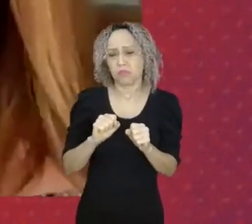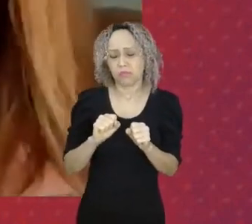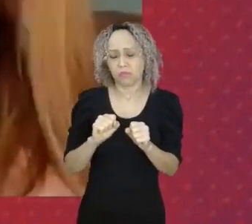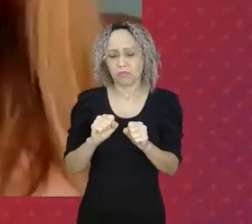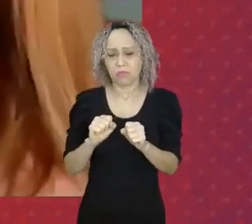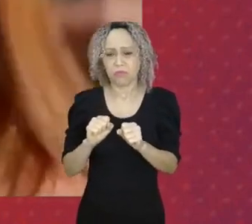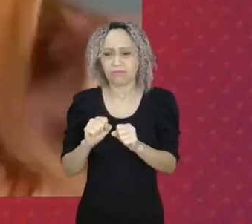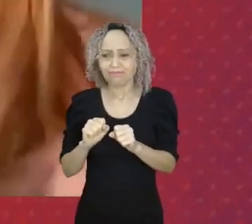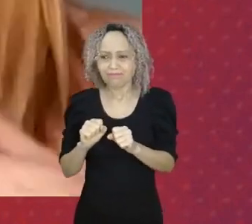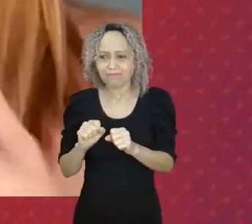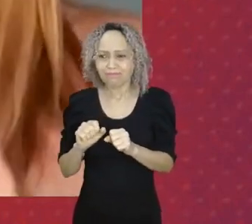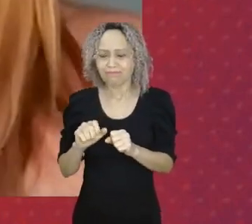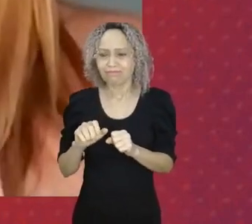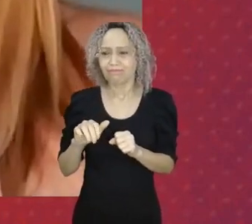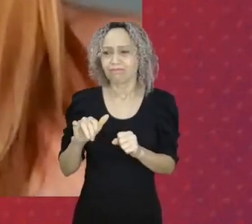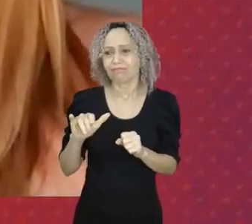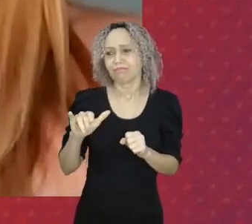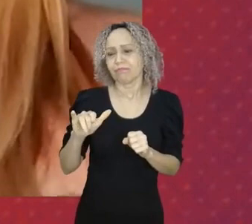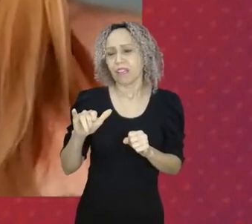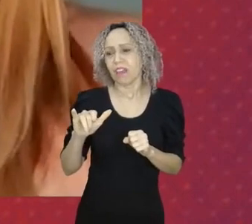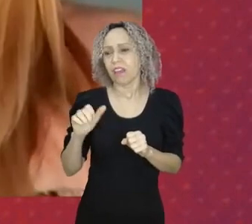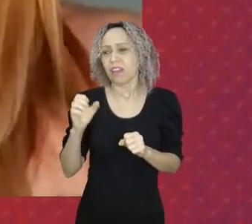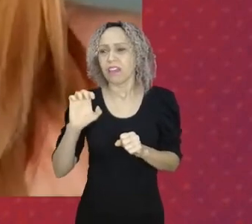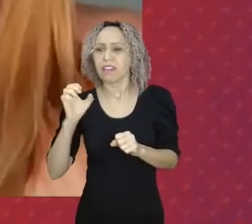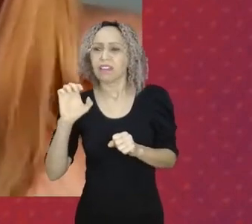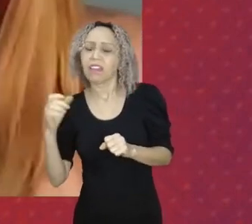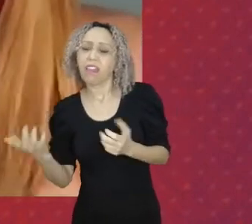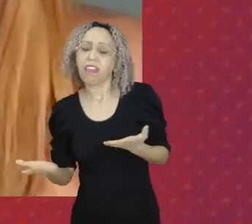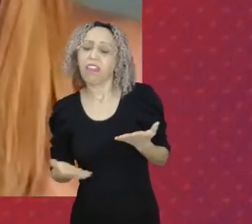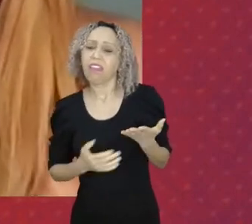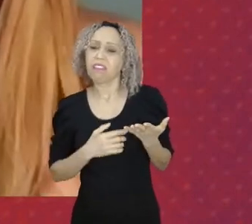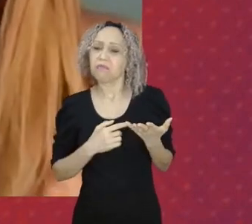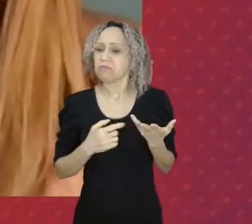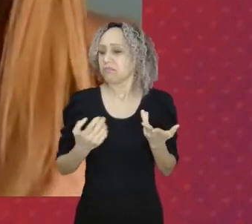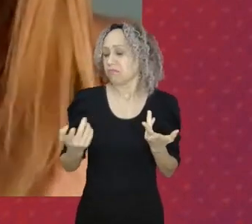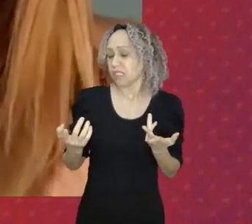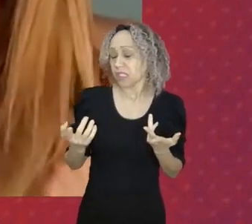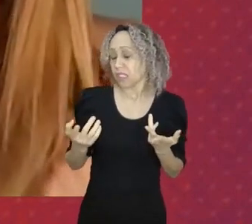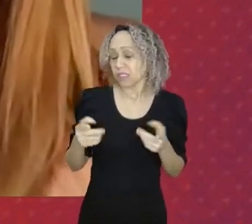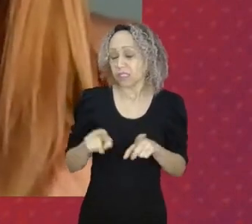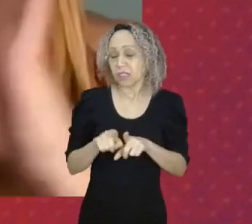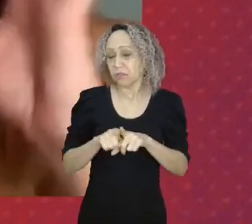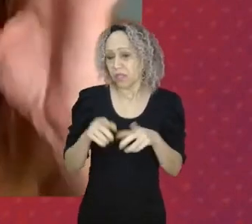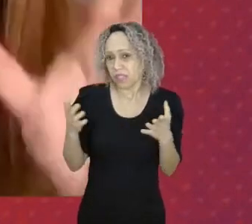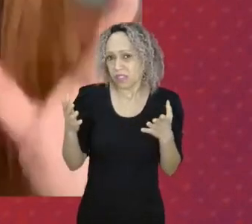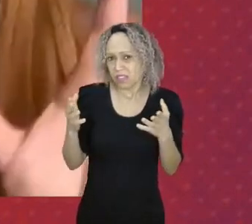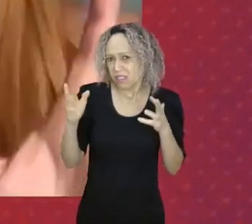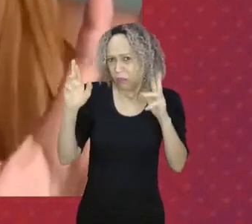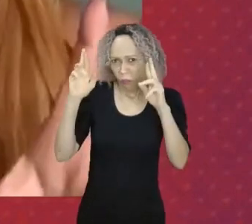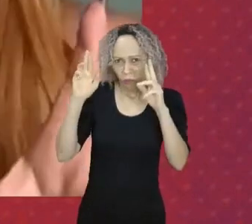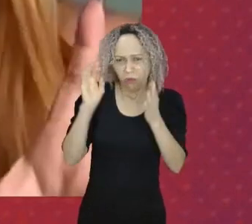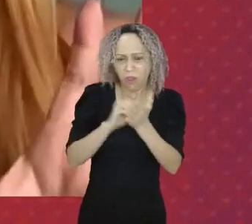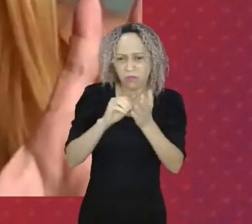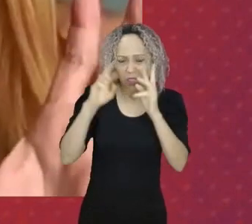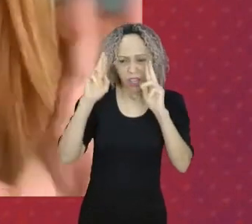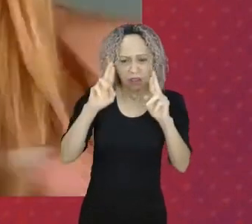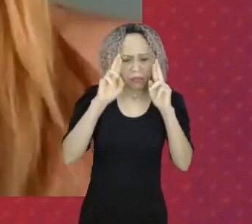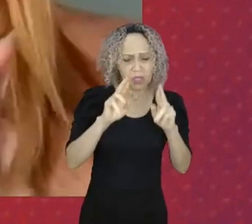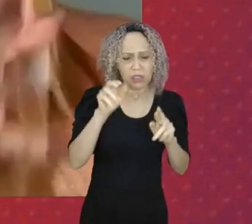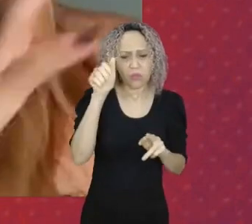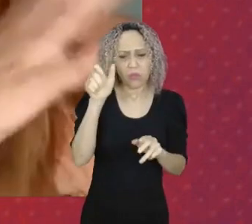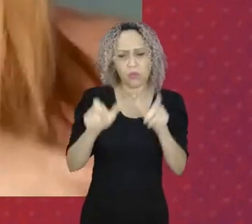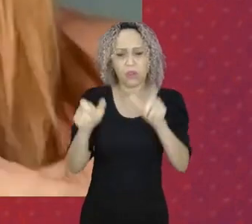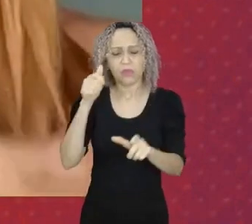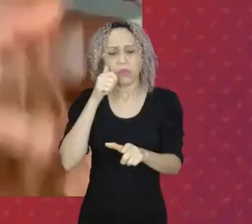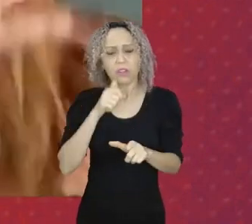inclusive, né, as mulheres desse movimento. Então, a gente precisa diferenciar isso.